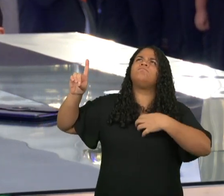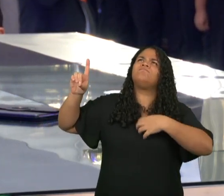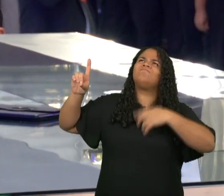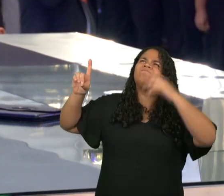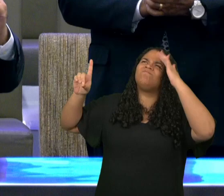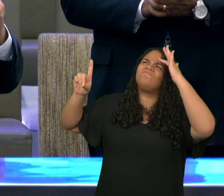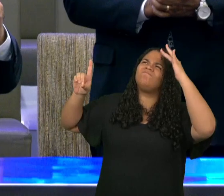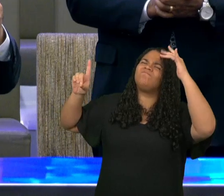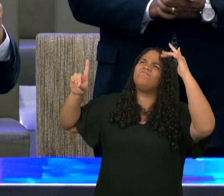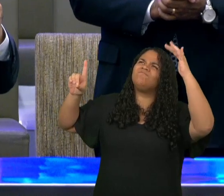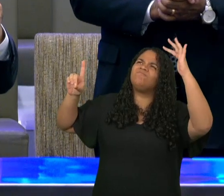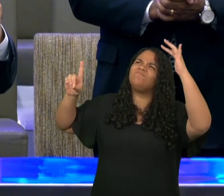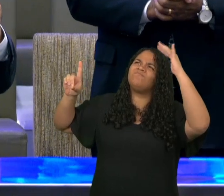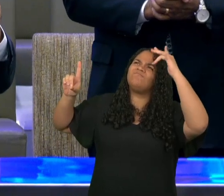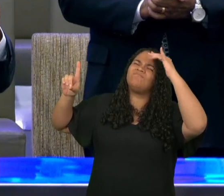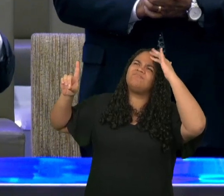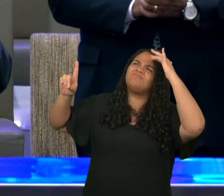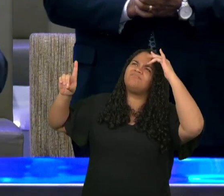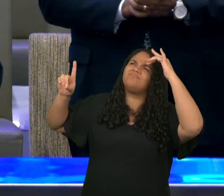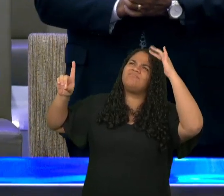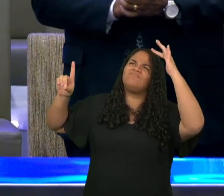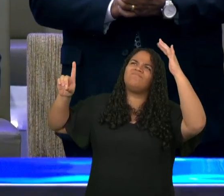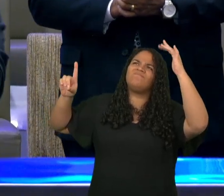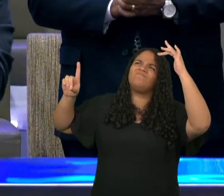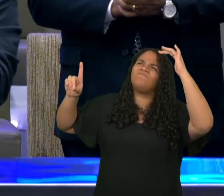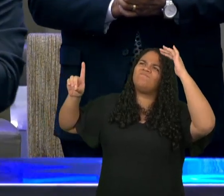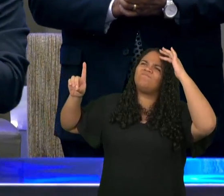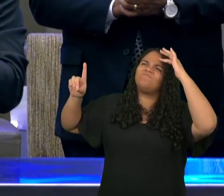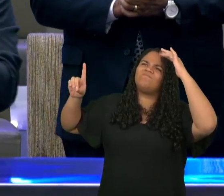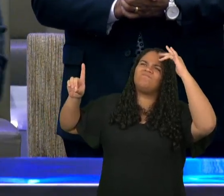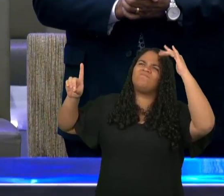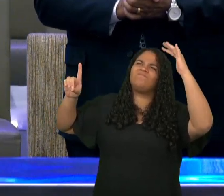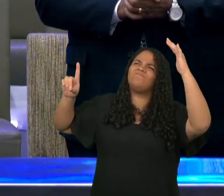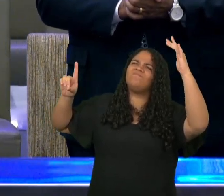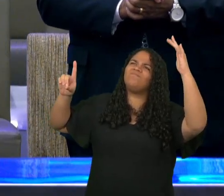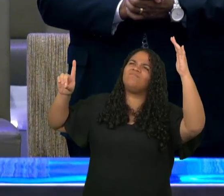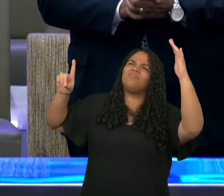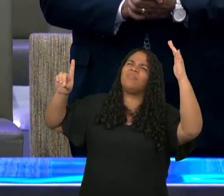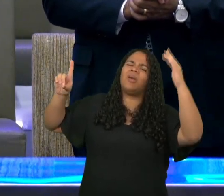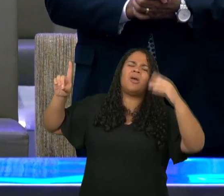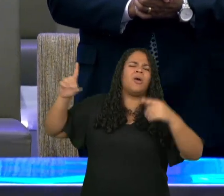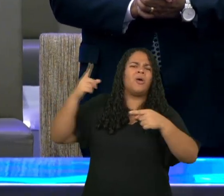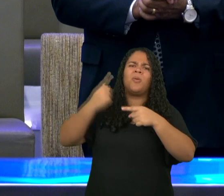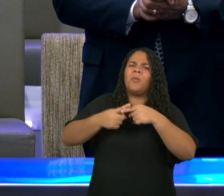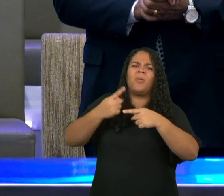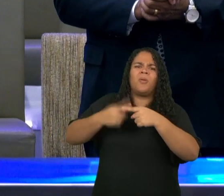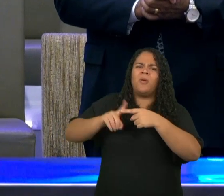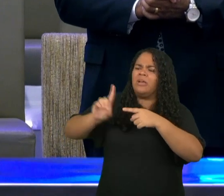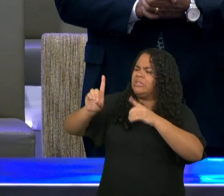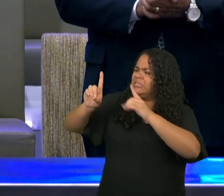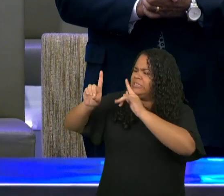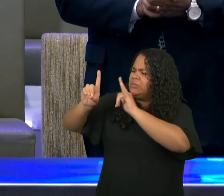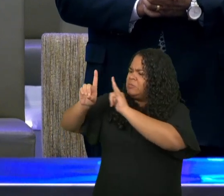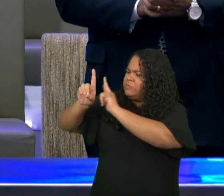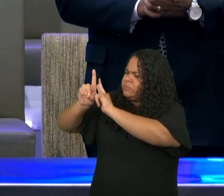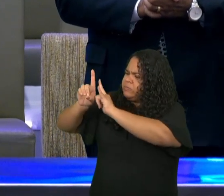A que distância? Quem foi que tirou ele de Deus?